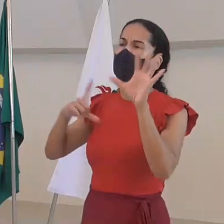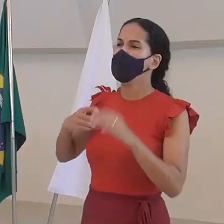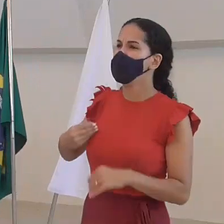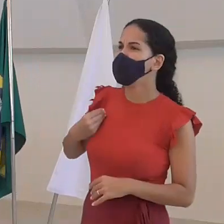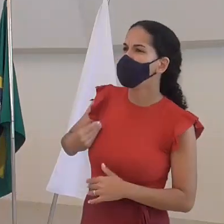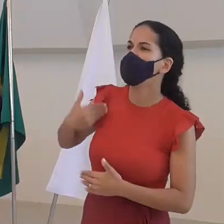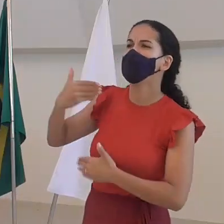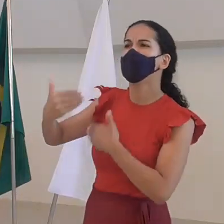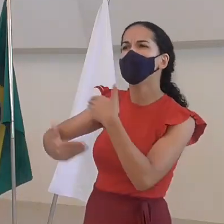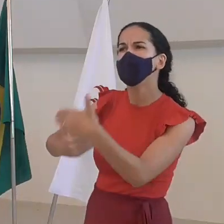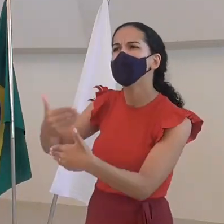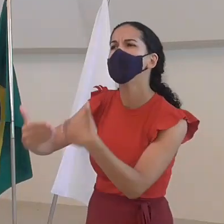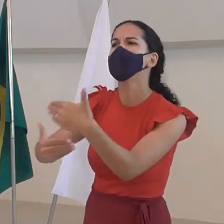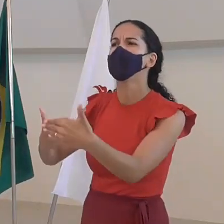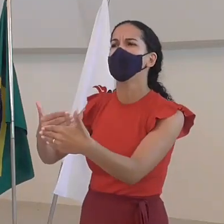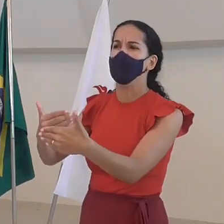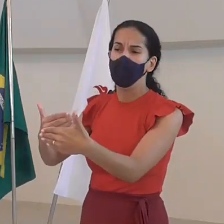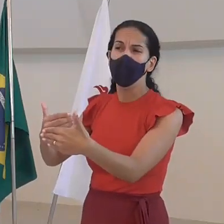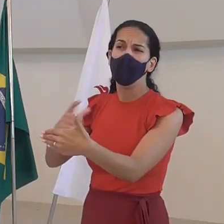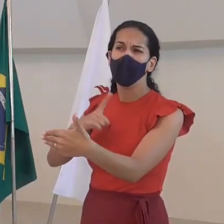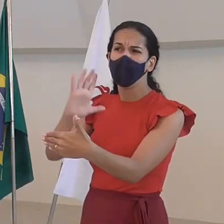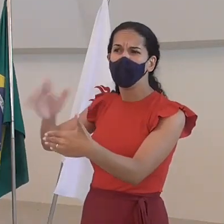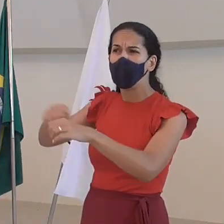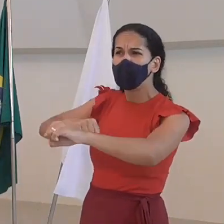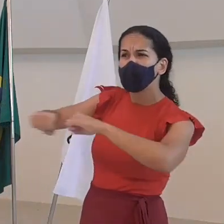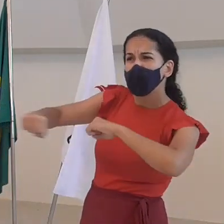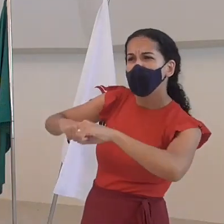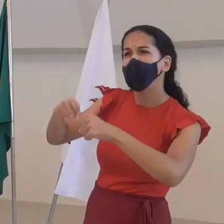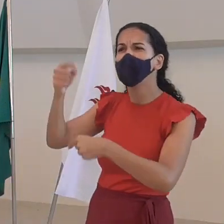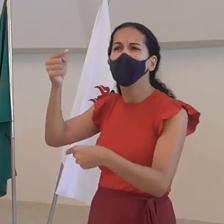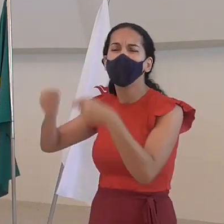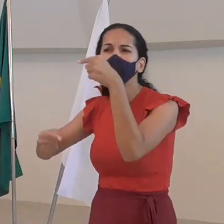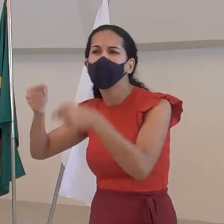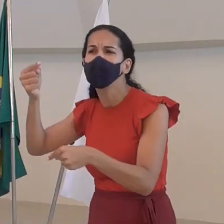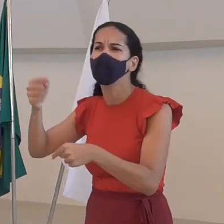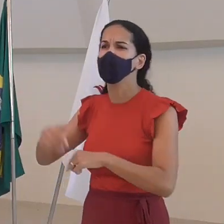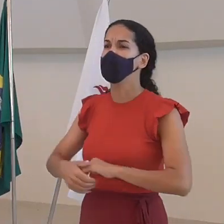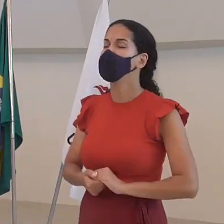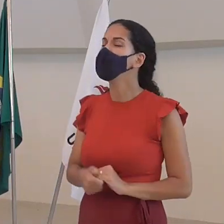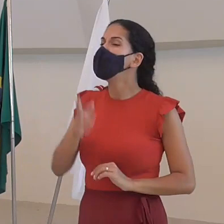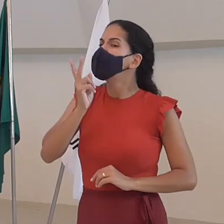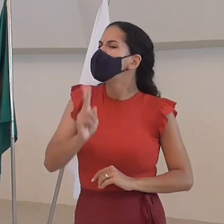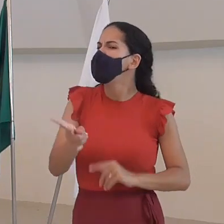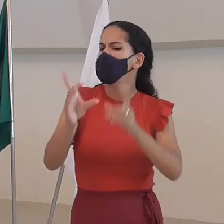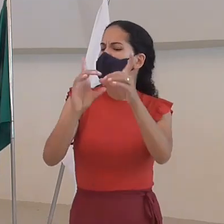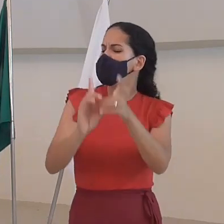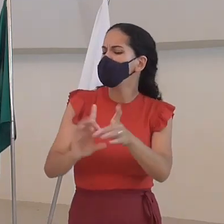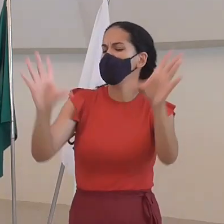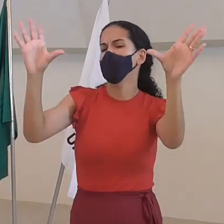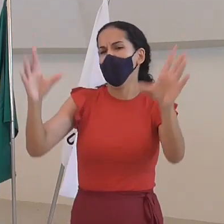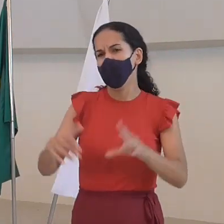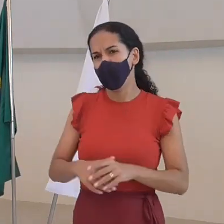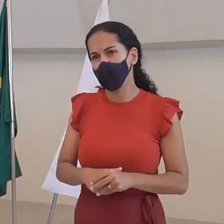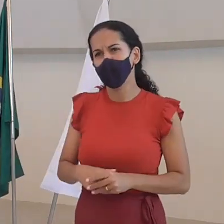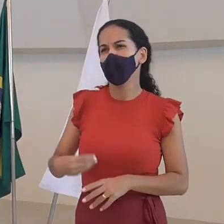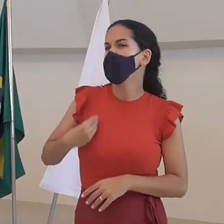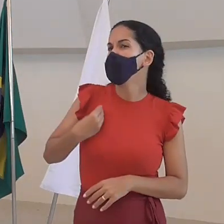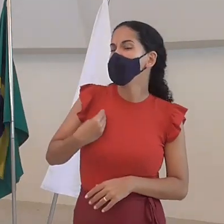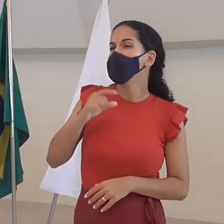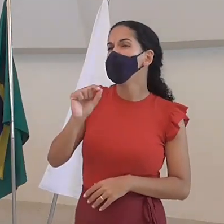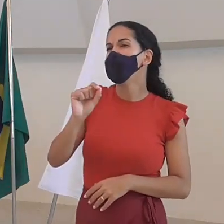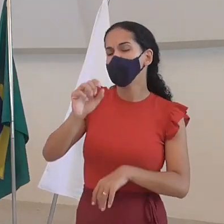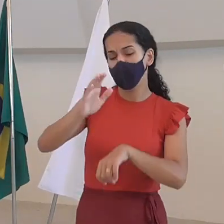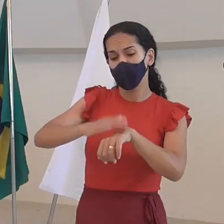periódicas, nas quais o debate político sobre os projetos para o país sempre foi democrático, cabendo a